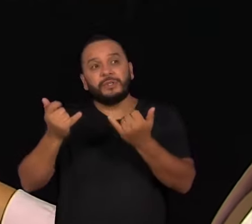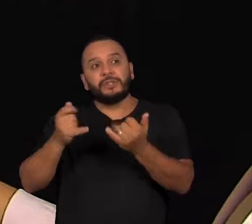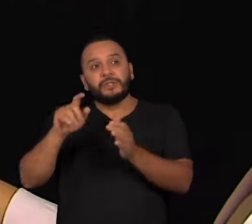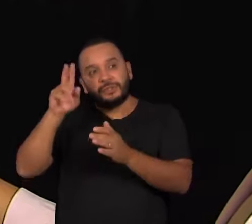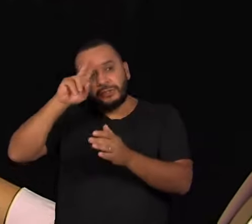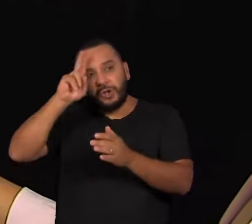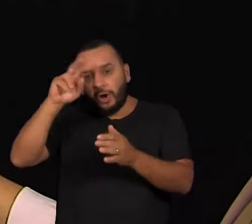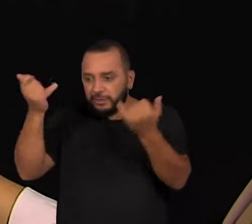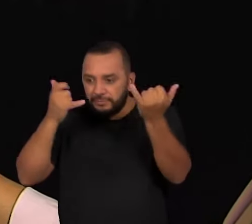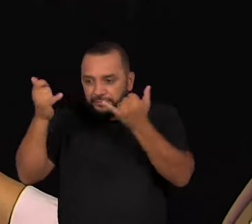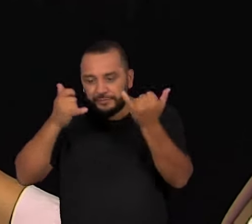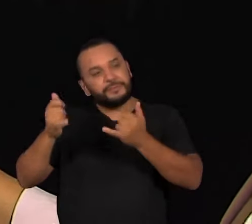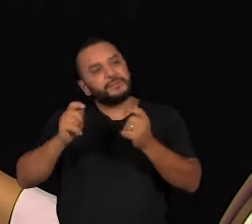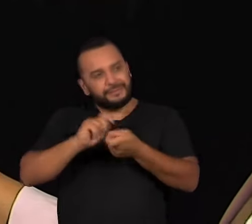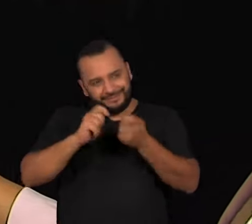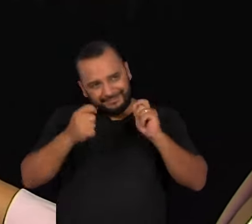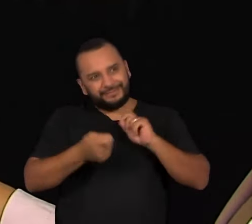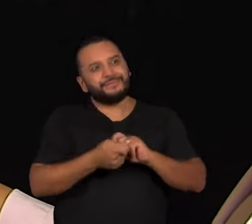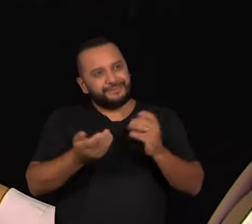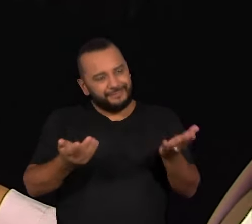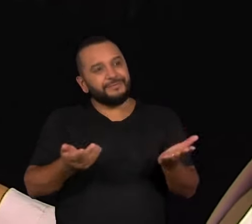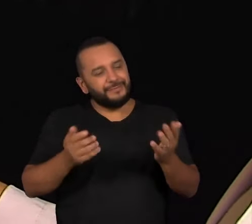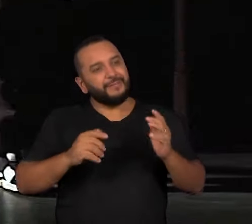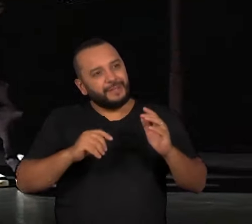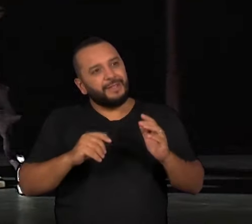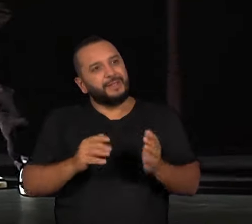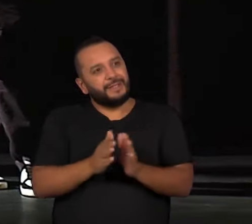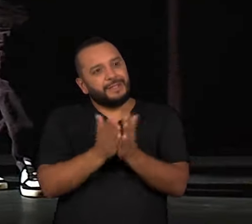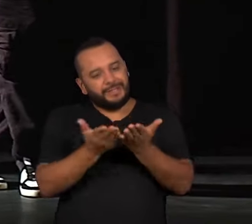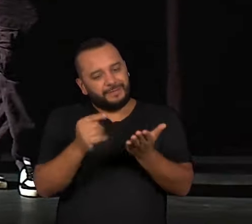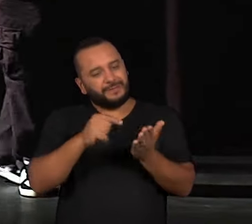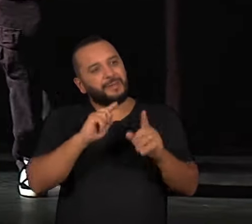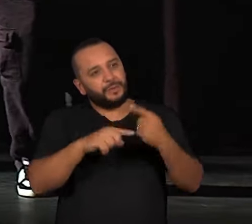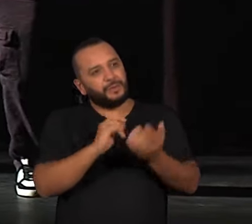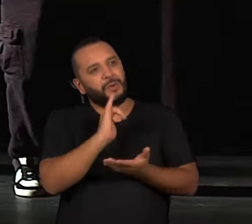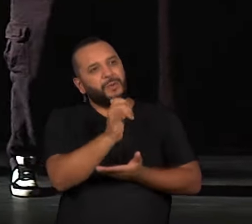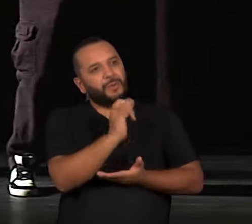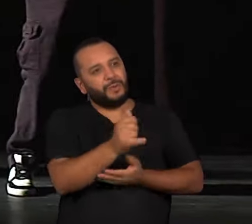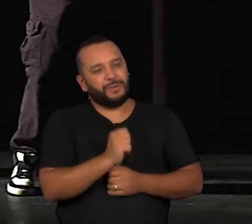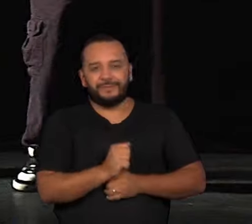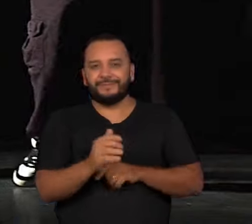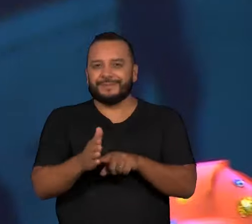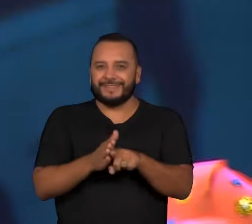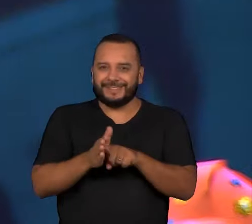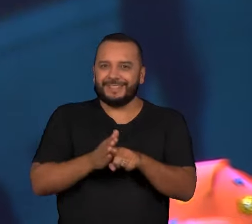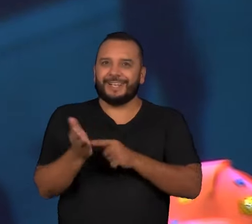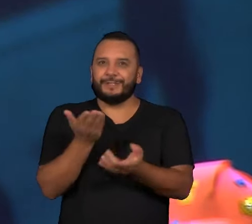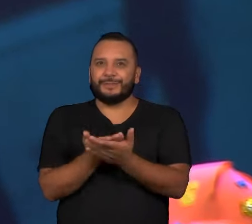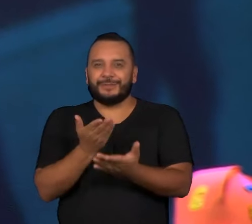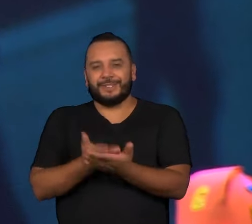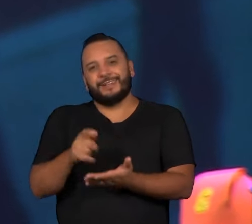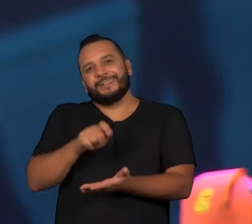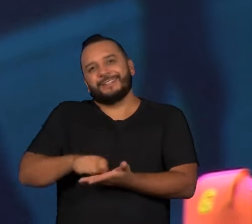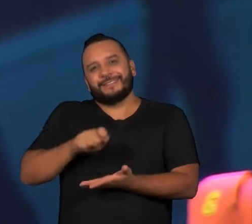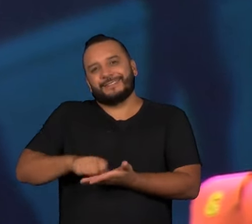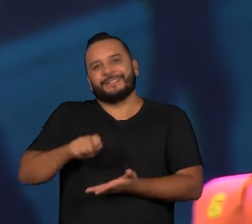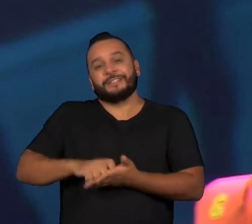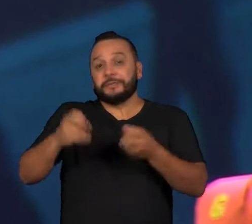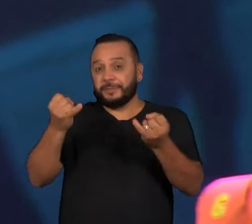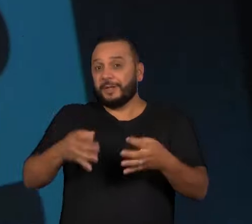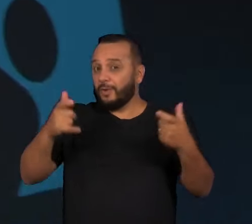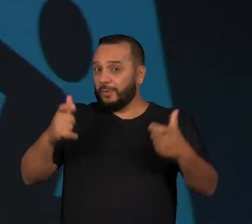reescrita no formato do livro, que foi a história que eles contaram. Pesquisar, estudar, escrever e falar sobre o